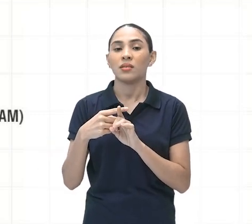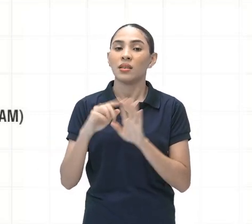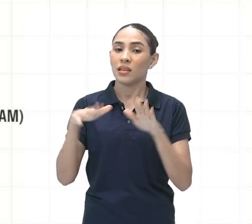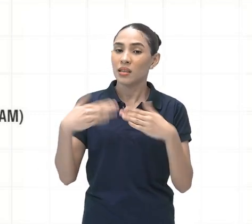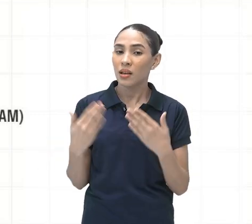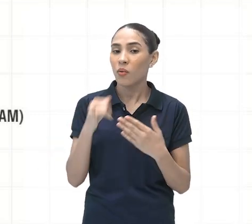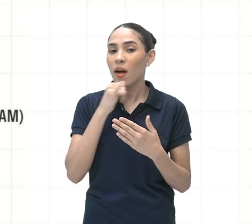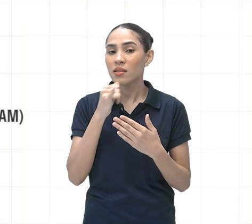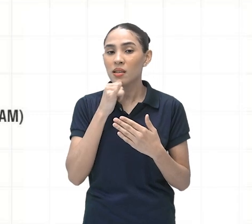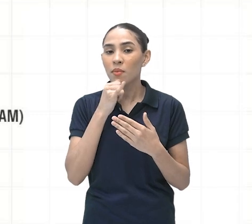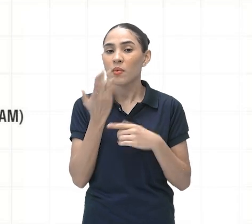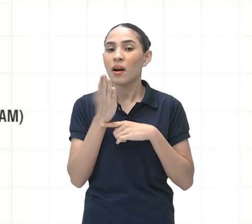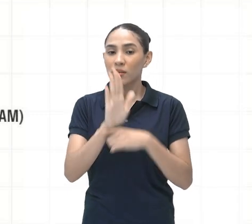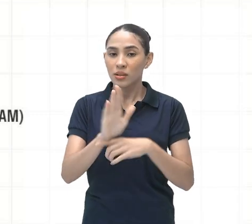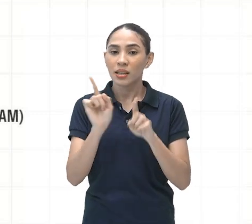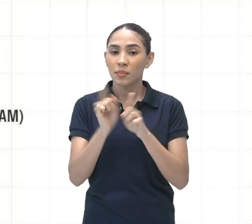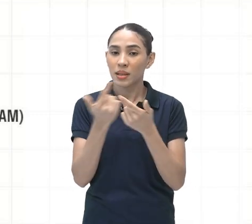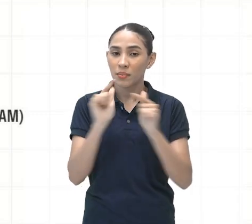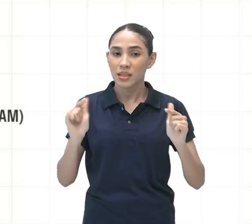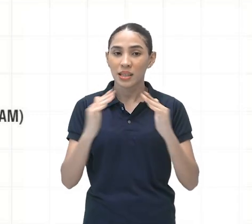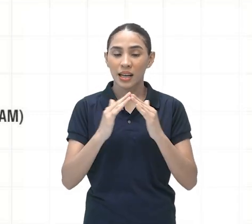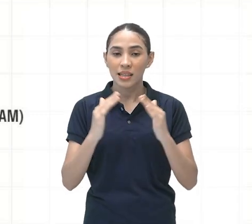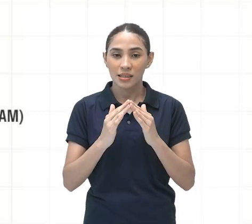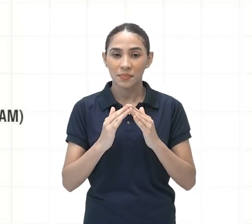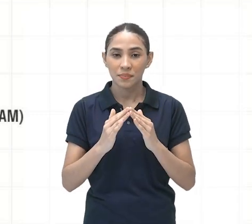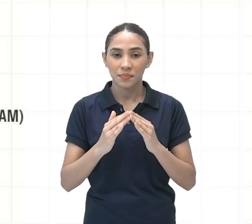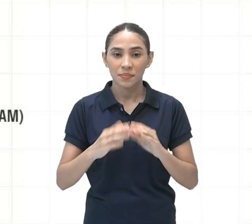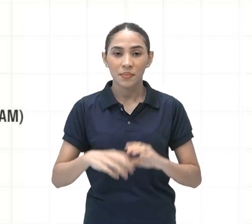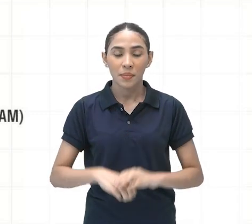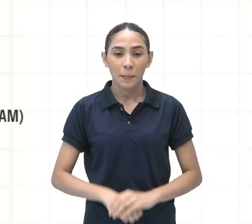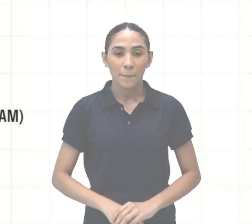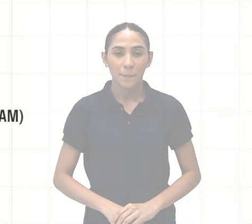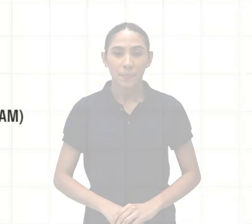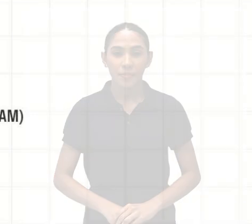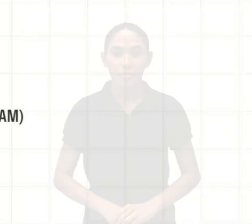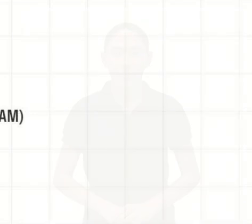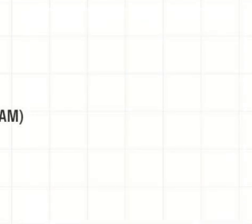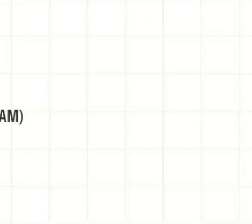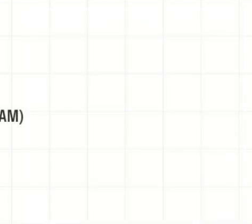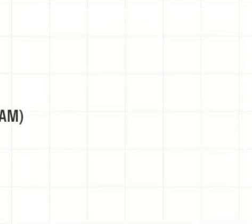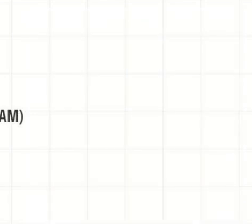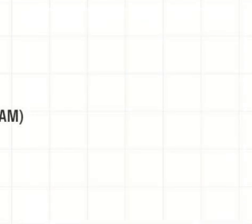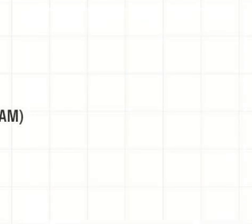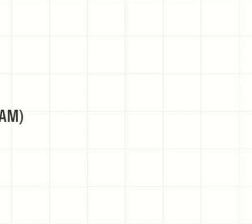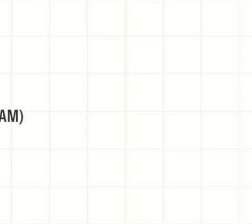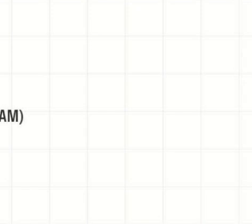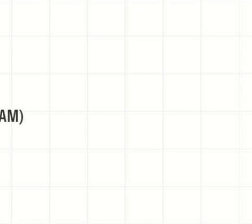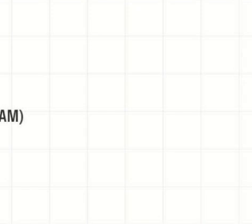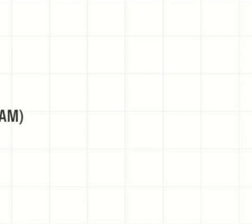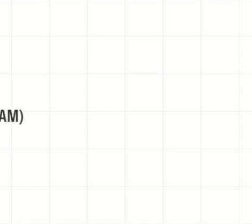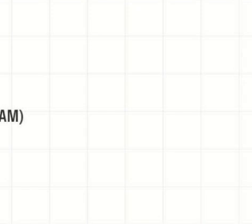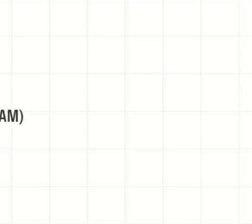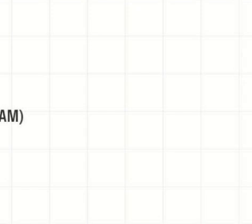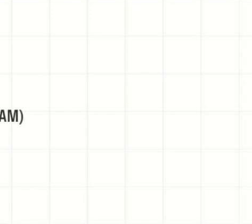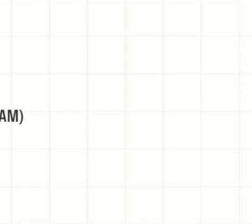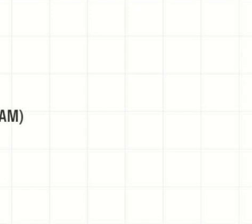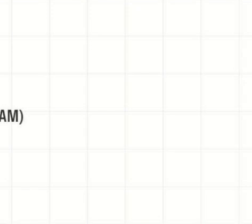então, para ajudar na limpeza da casa. Então, sempre que eu